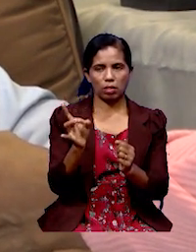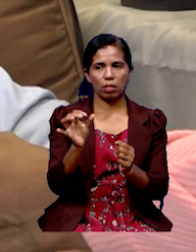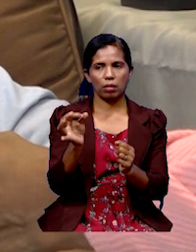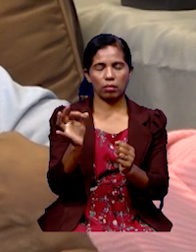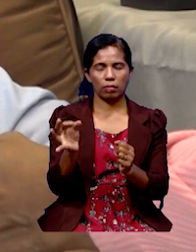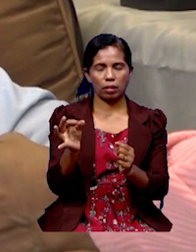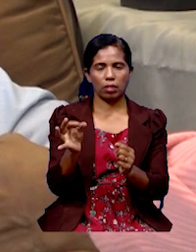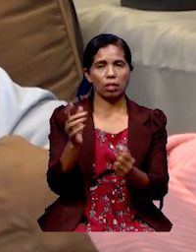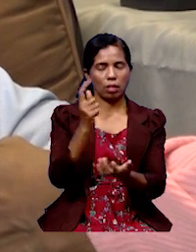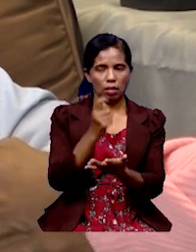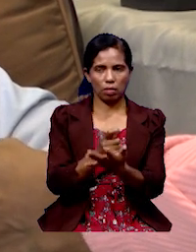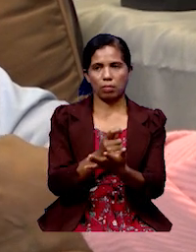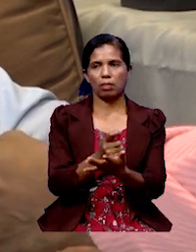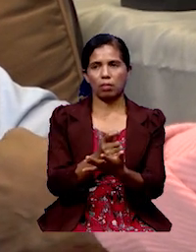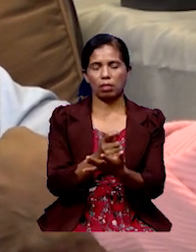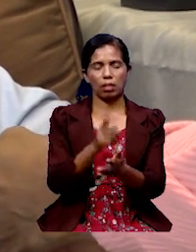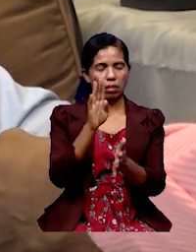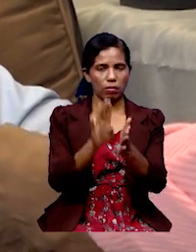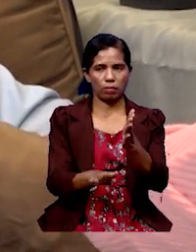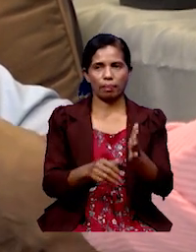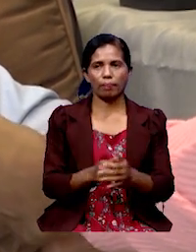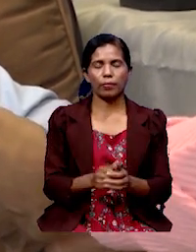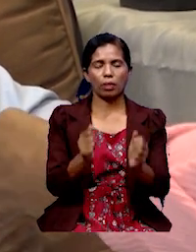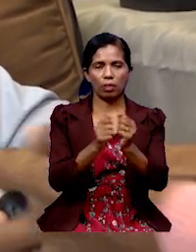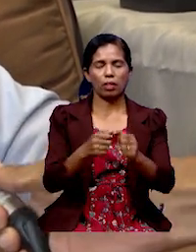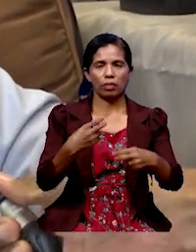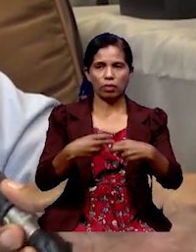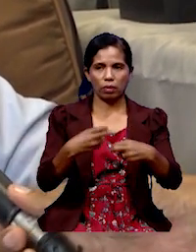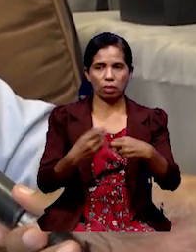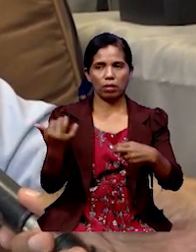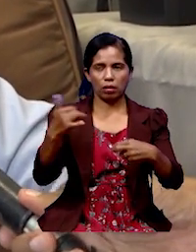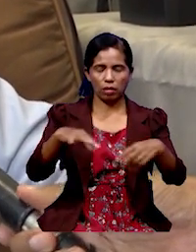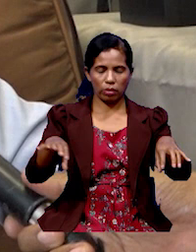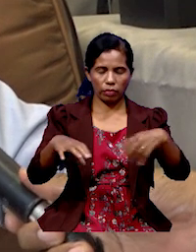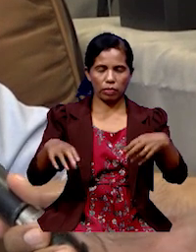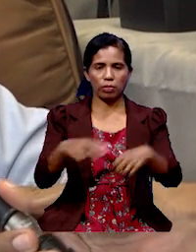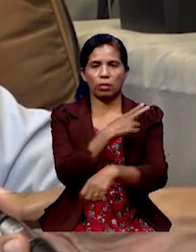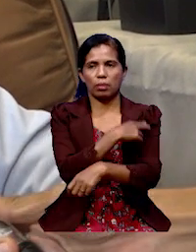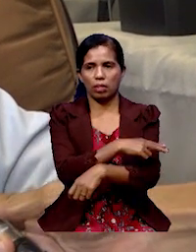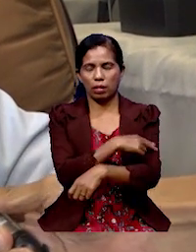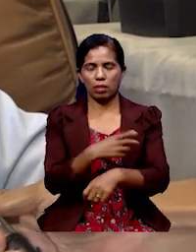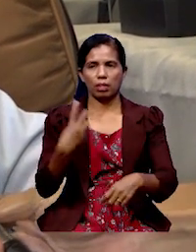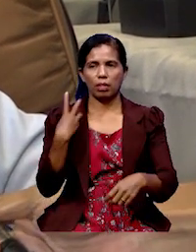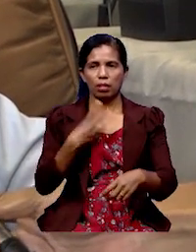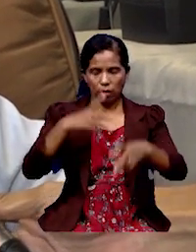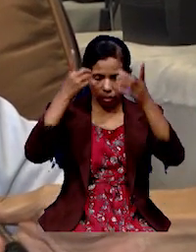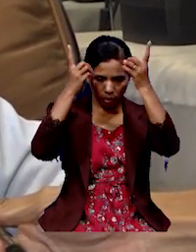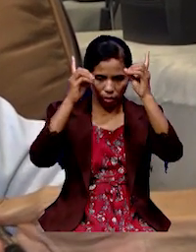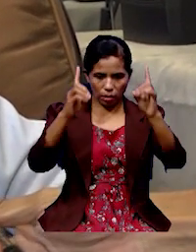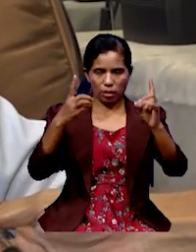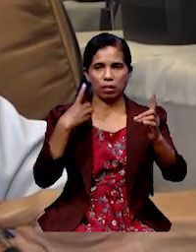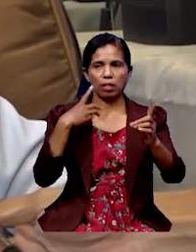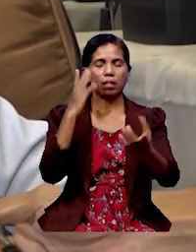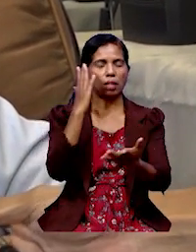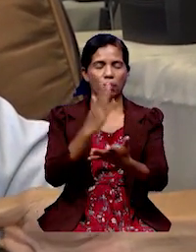190 mil no ka ir hal redusan te antau hoida ne dificultad te servisu klinik nian antau ita desidi kata kita yang sera para